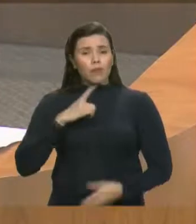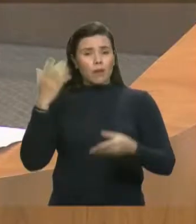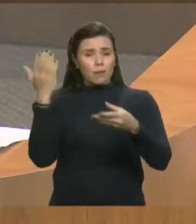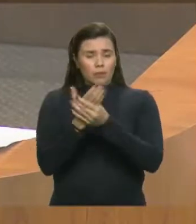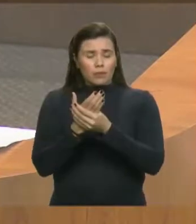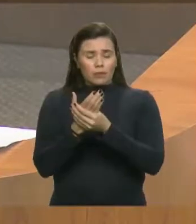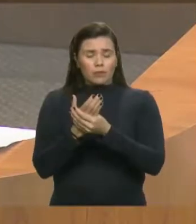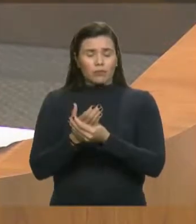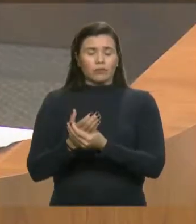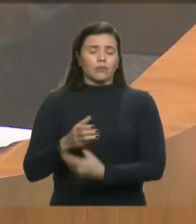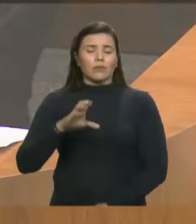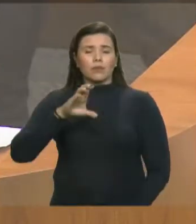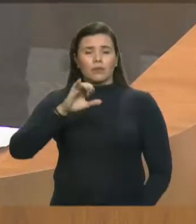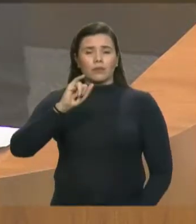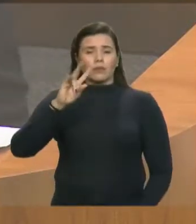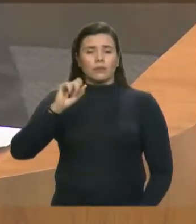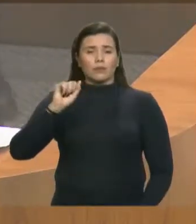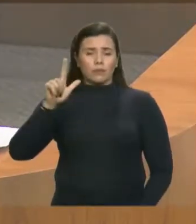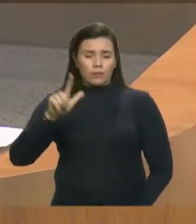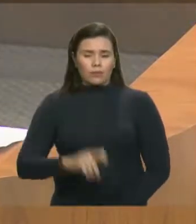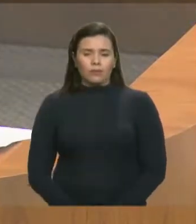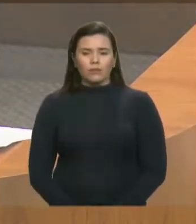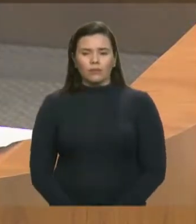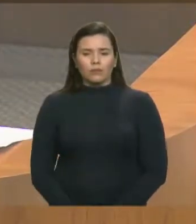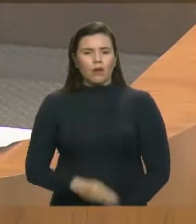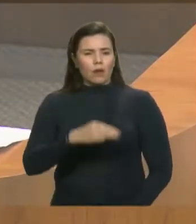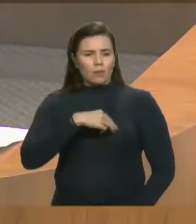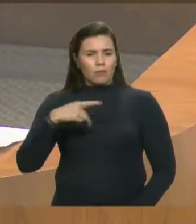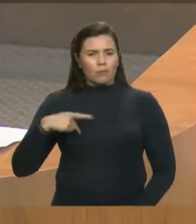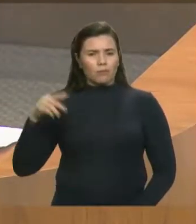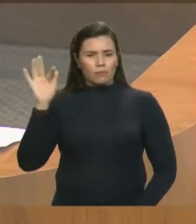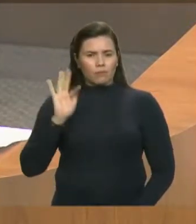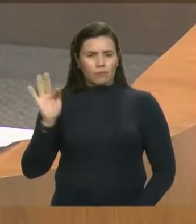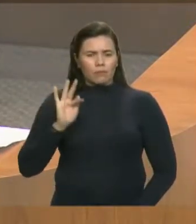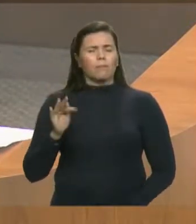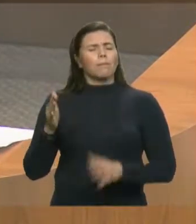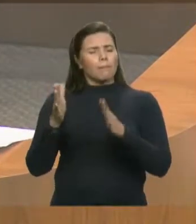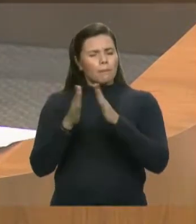impetrada pelo Ministério Público Federal, já solicitando